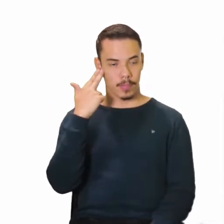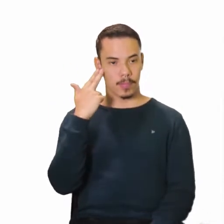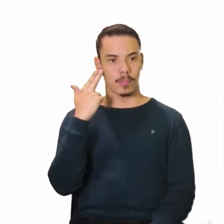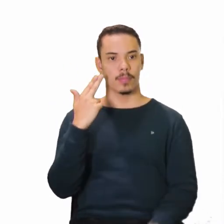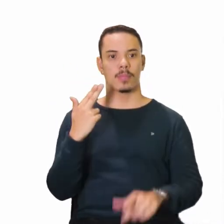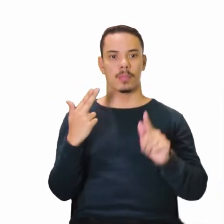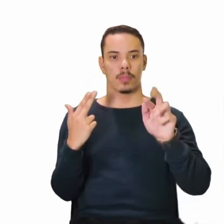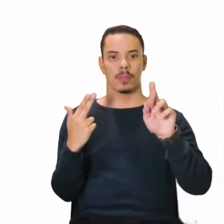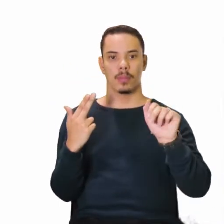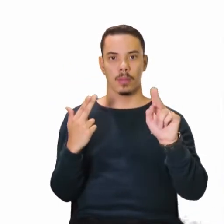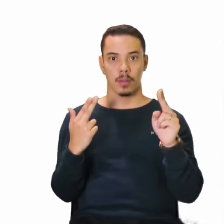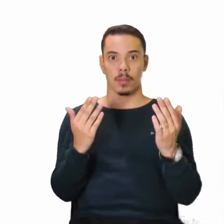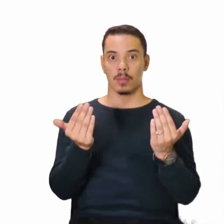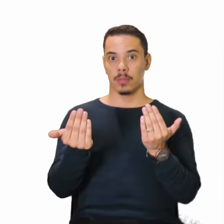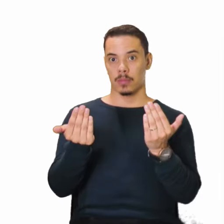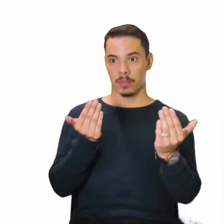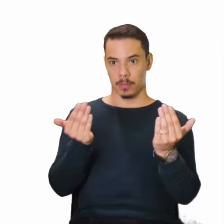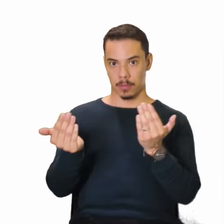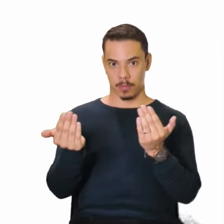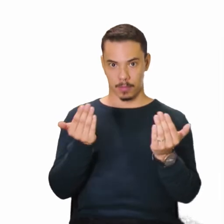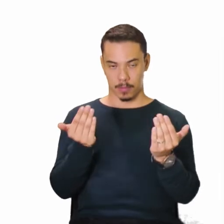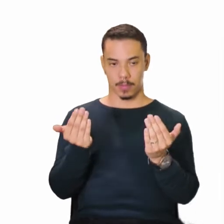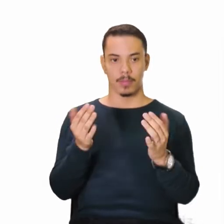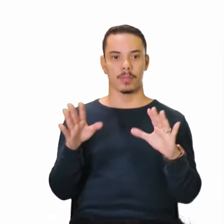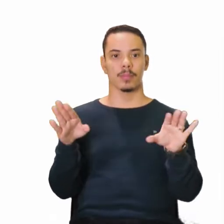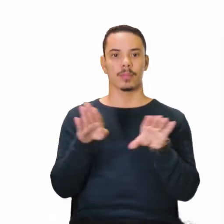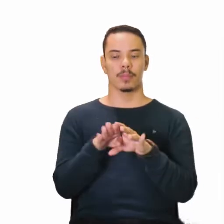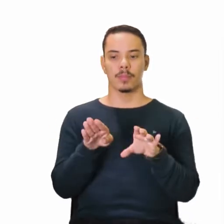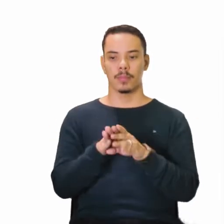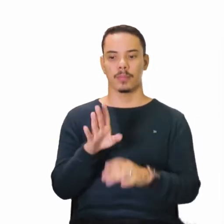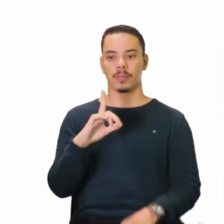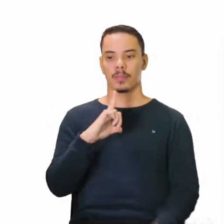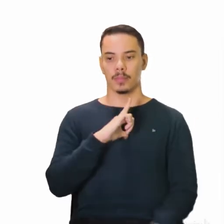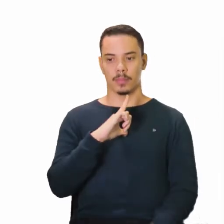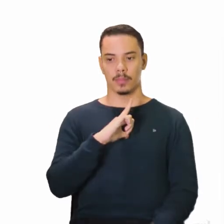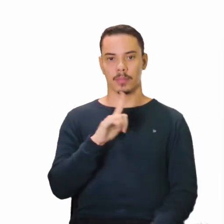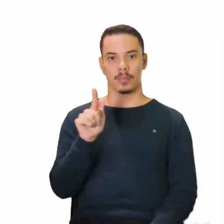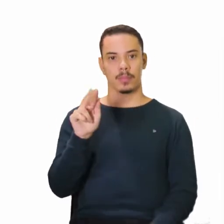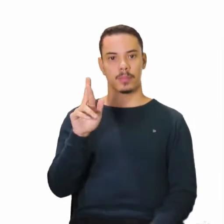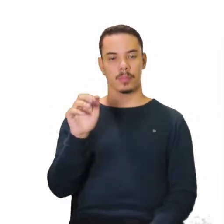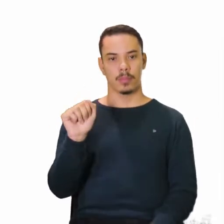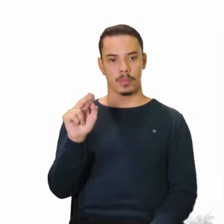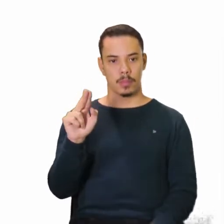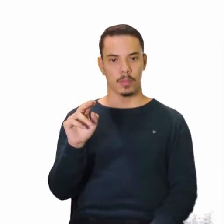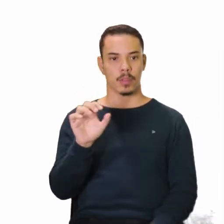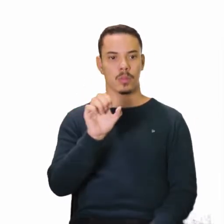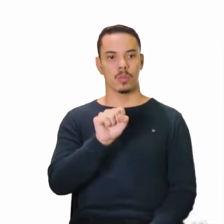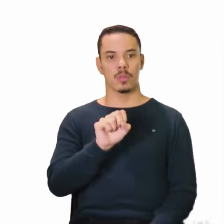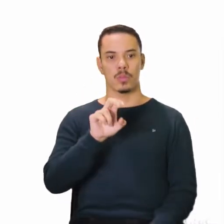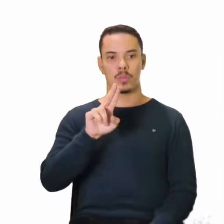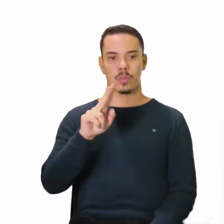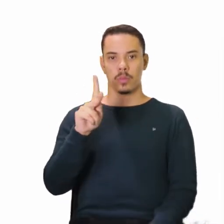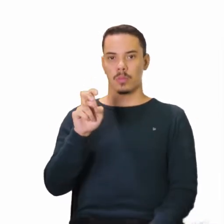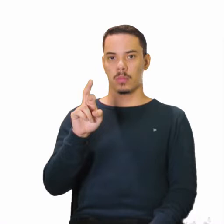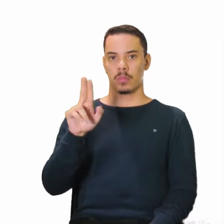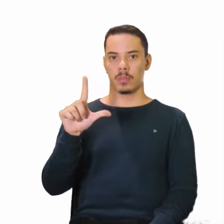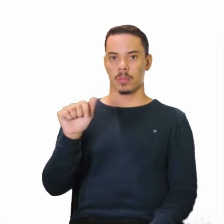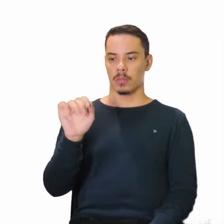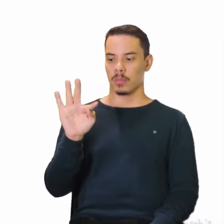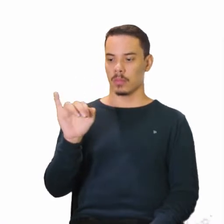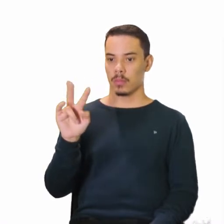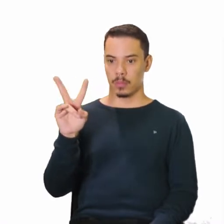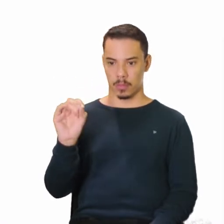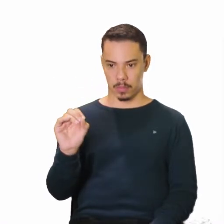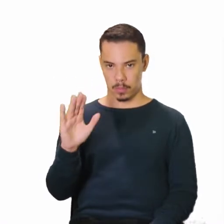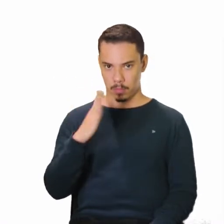grau comparativo e também nós temos aí um grau superlativo. Vamos por parte, tá